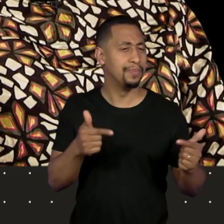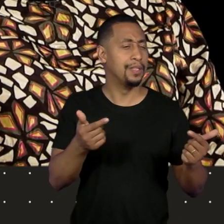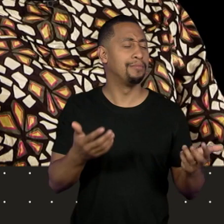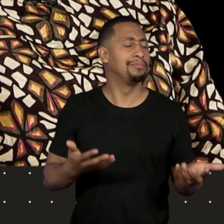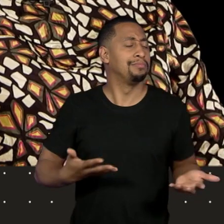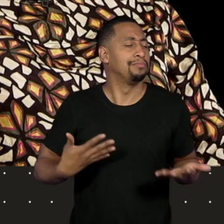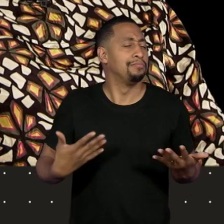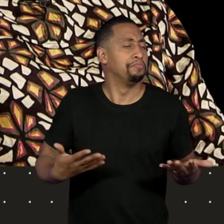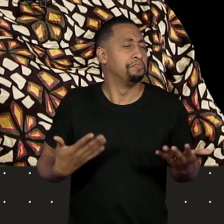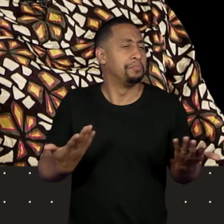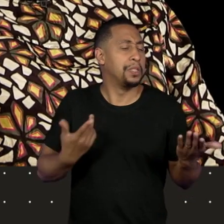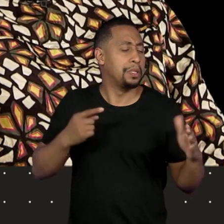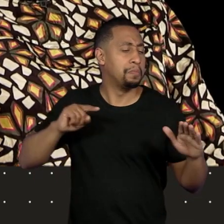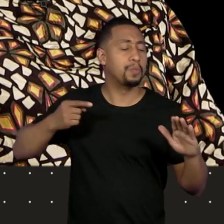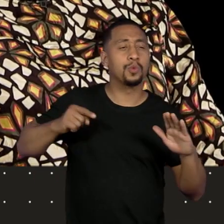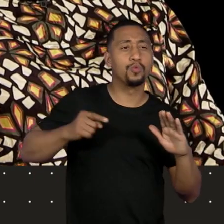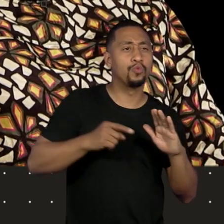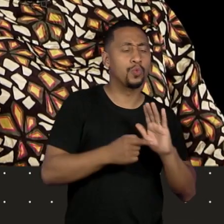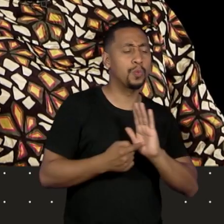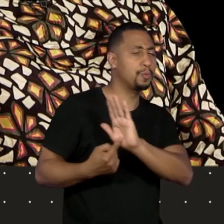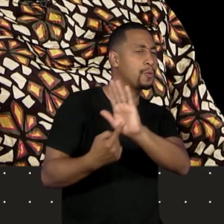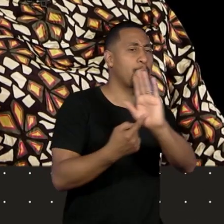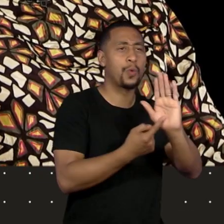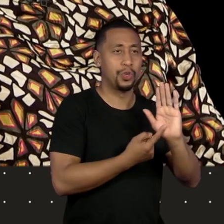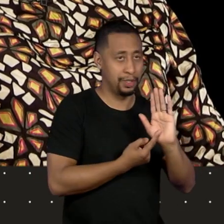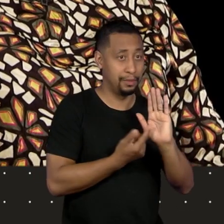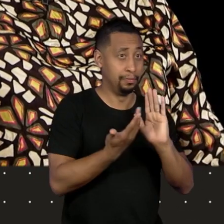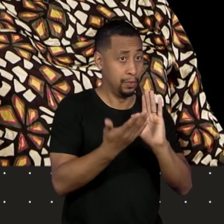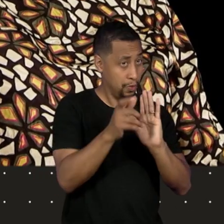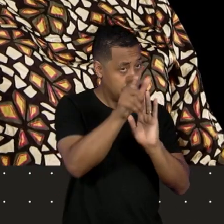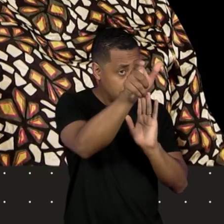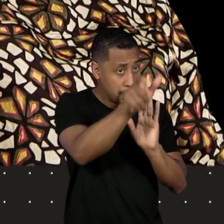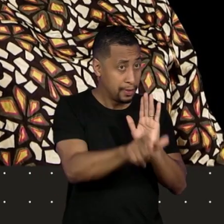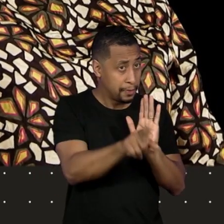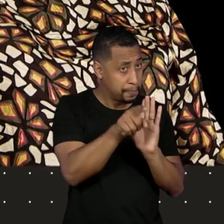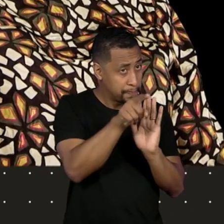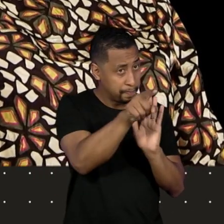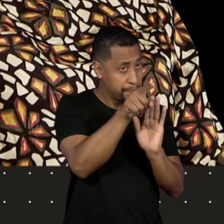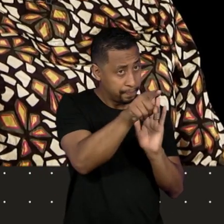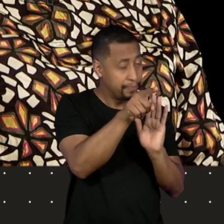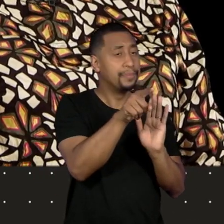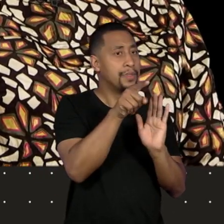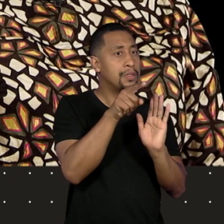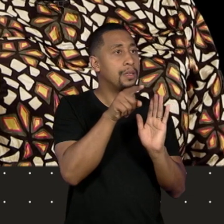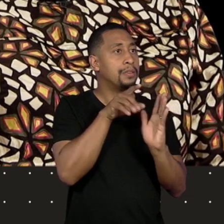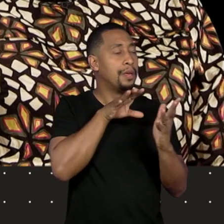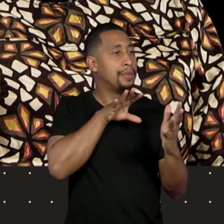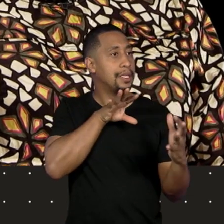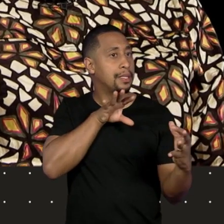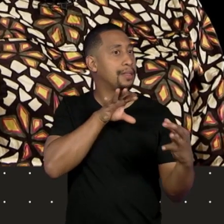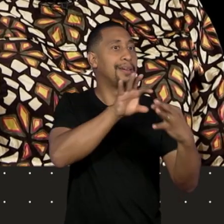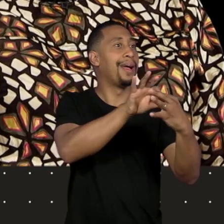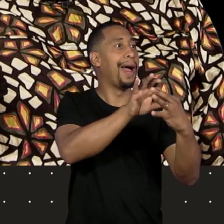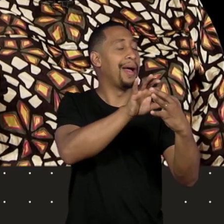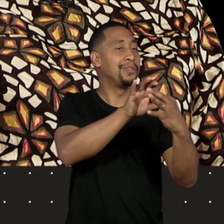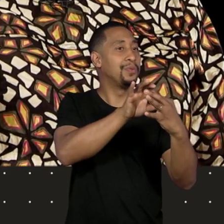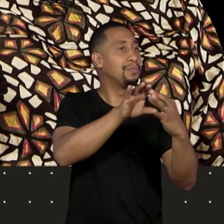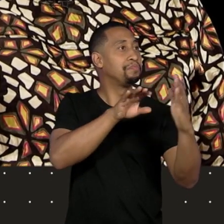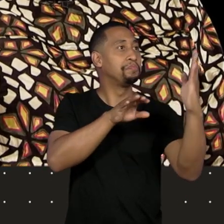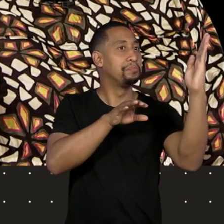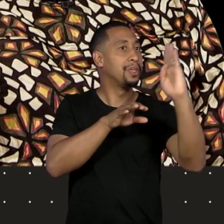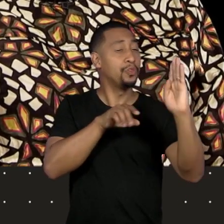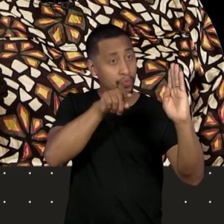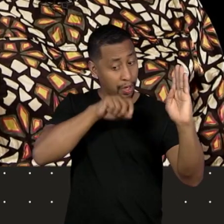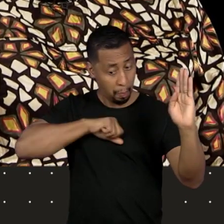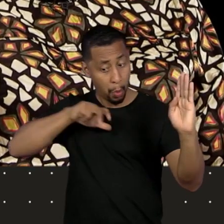com profundidade. E, além disso, uma artista que tem uma ligação com o Brasil, uma artista estrangeira que tem